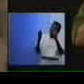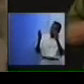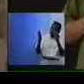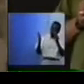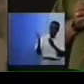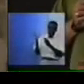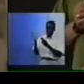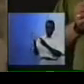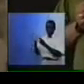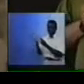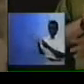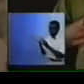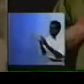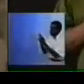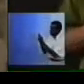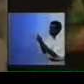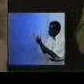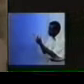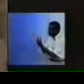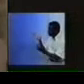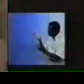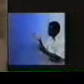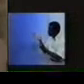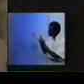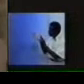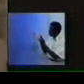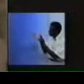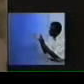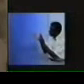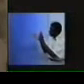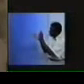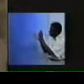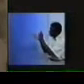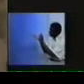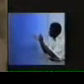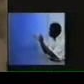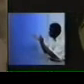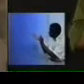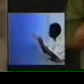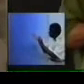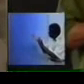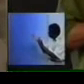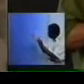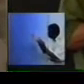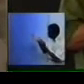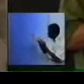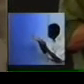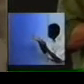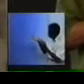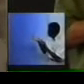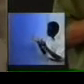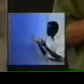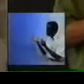com a Capela Sistina no Vaticano, aquelas obras de artes fabulosas que estavam deformadas, estragadas,